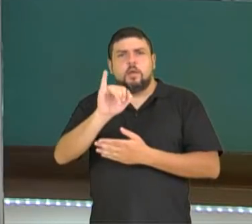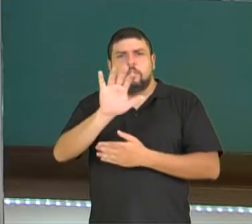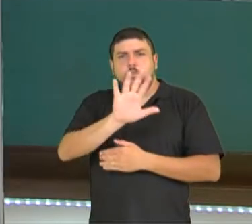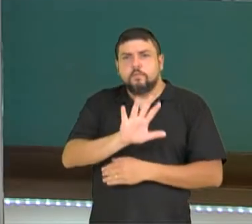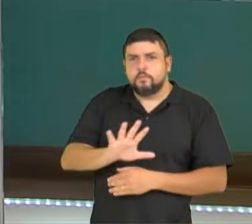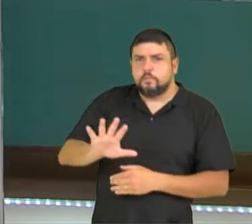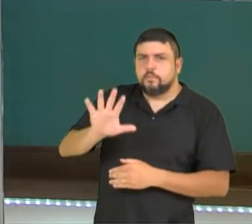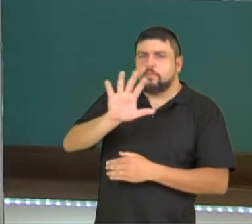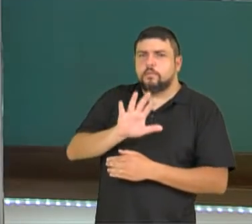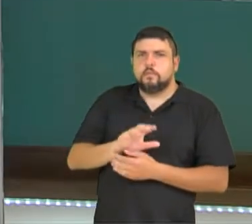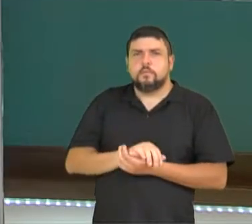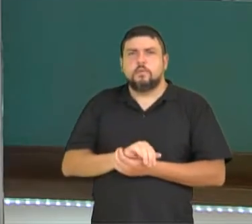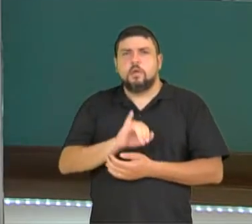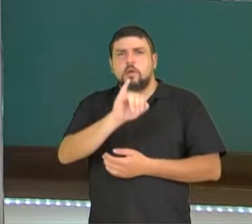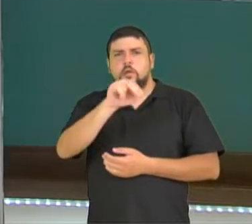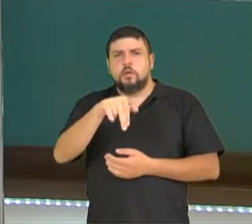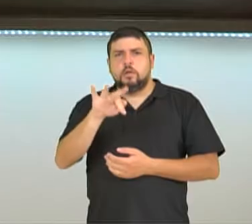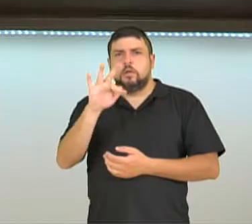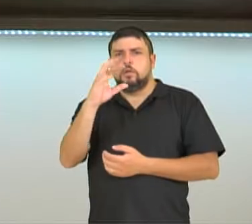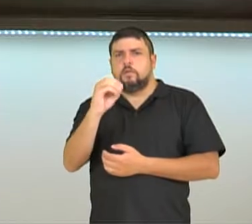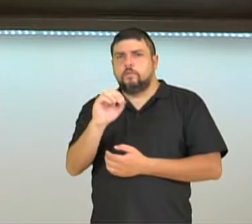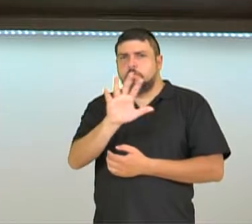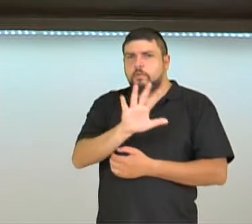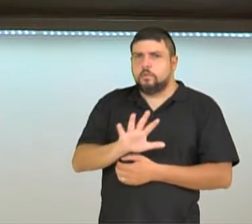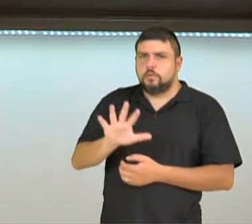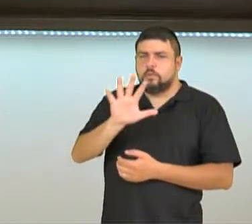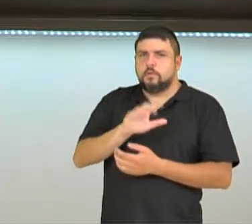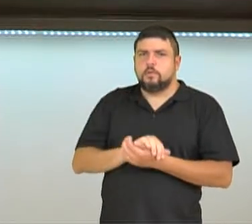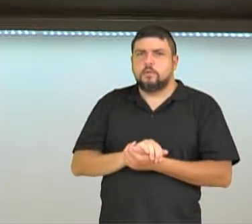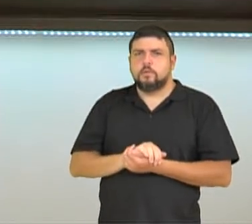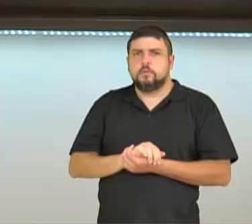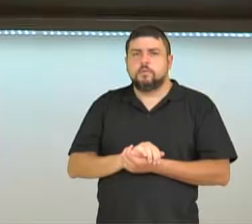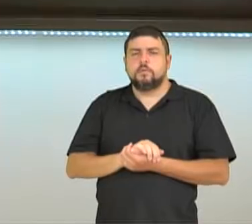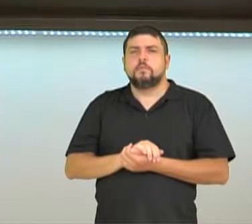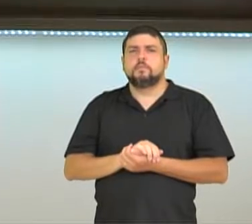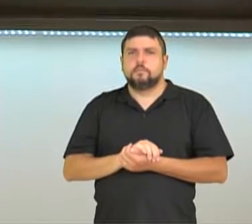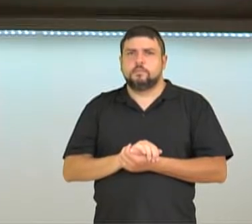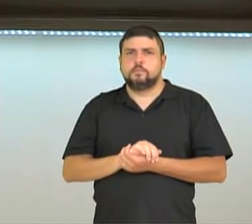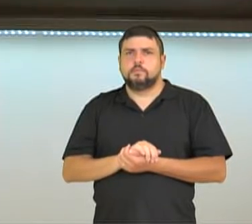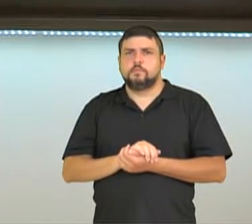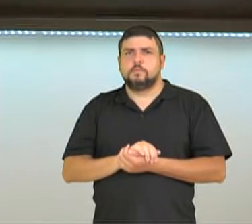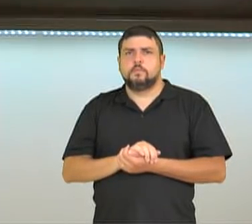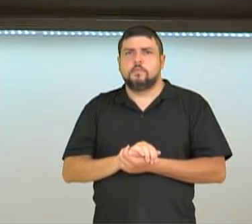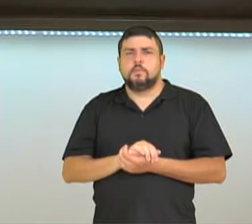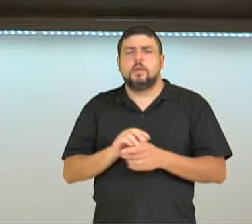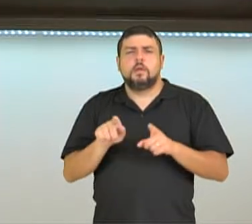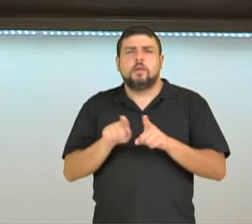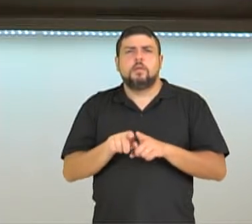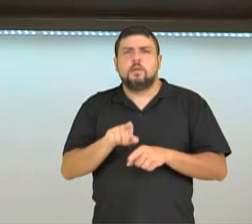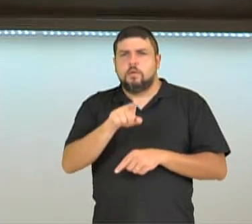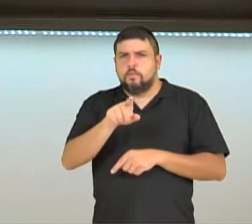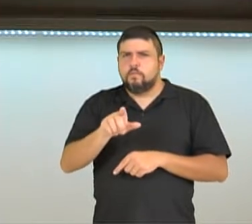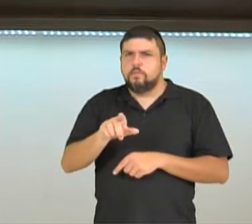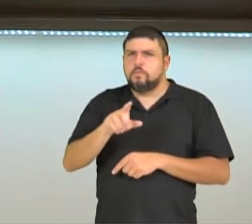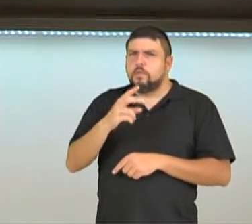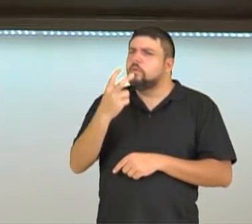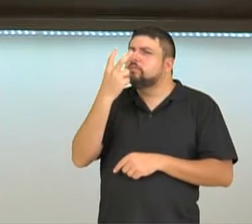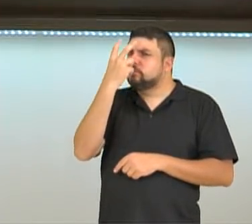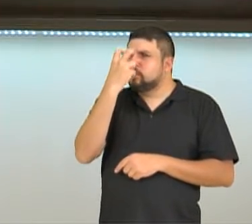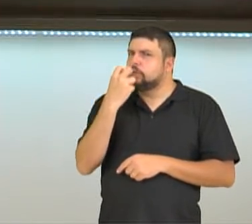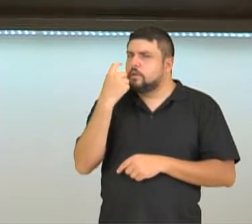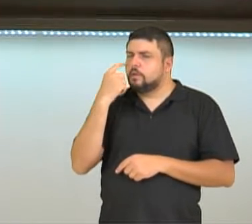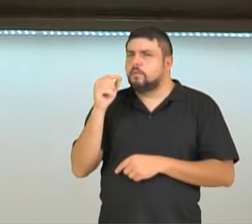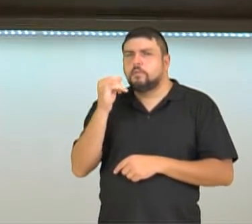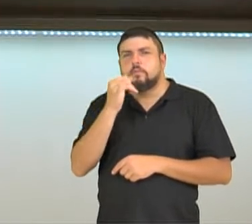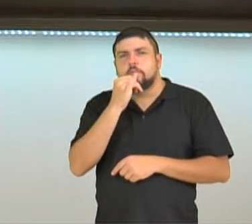campanha. Se você pensar em algum desse texto que você já deva ter lido, visto, algum desses, por exemplo,